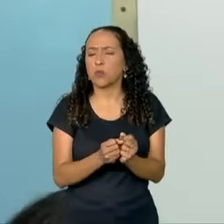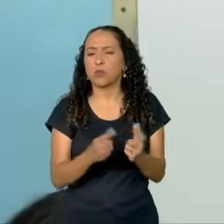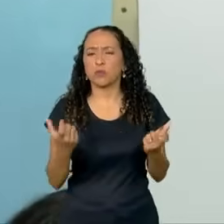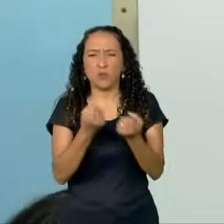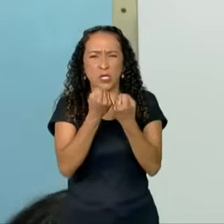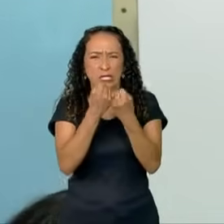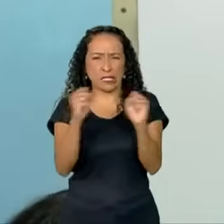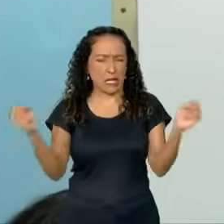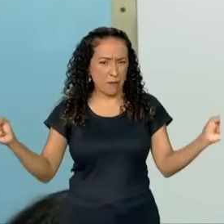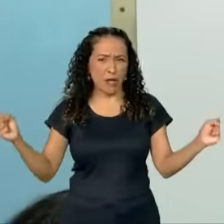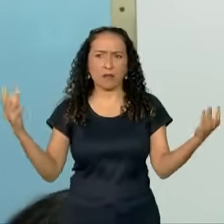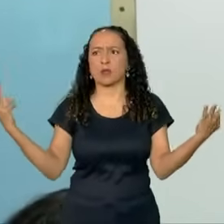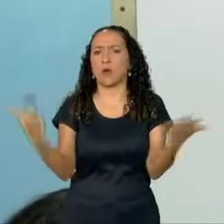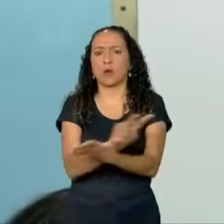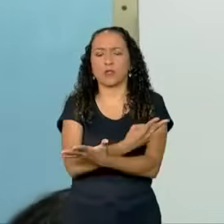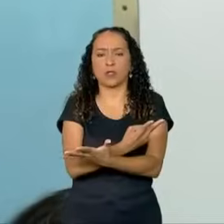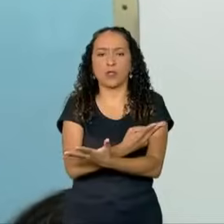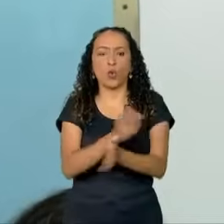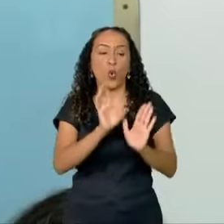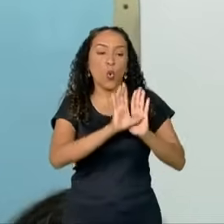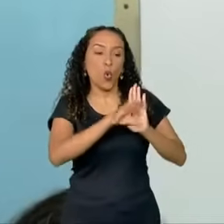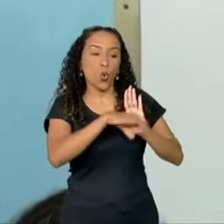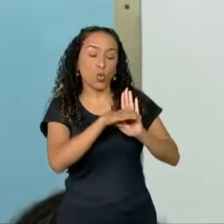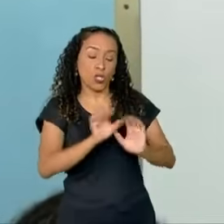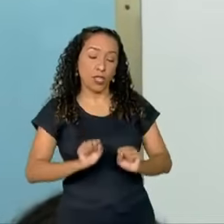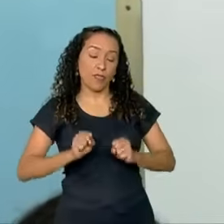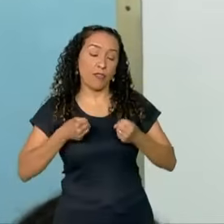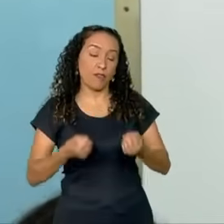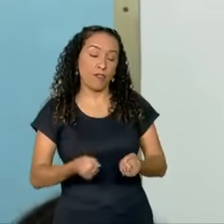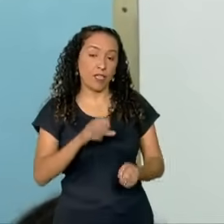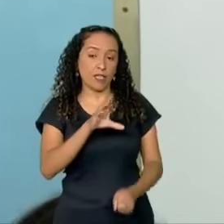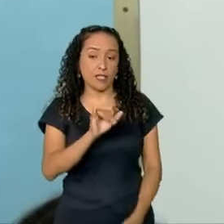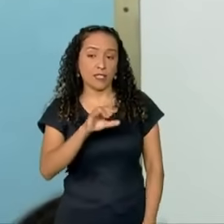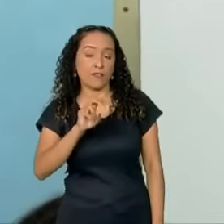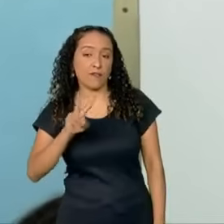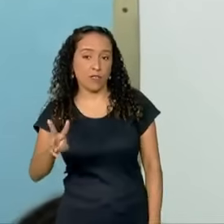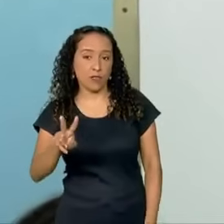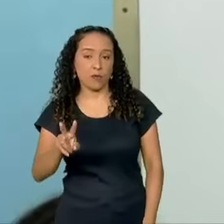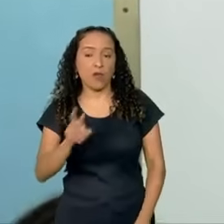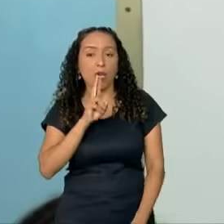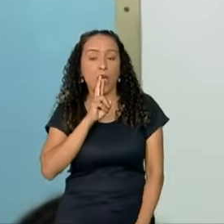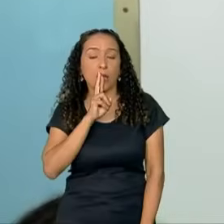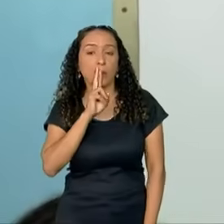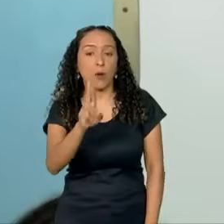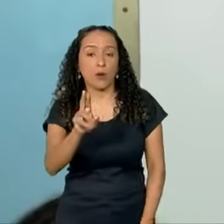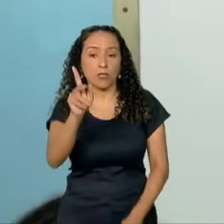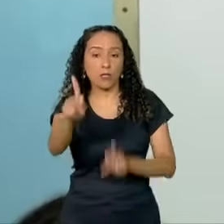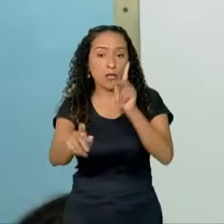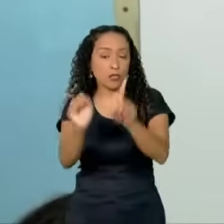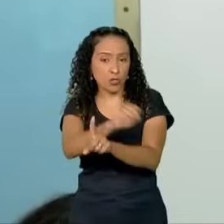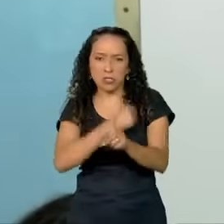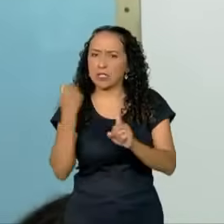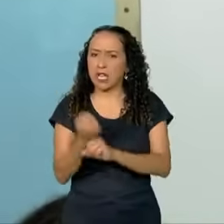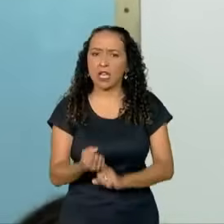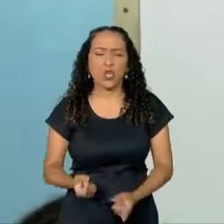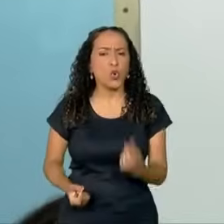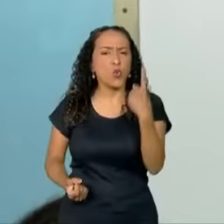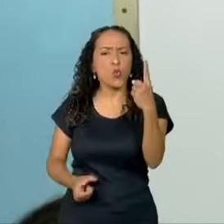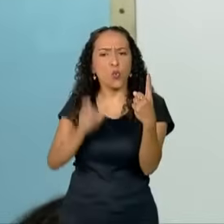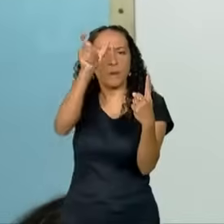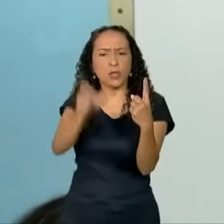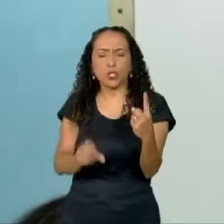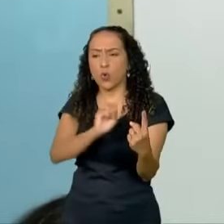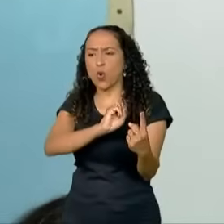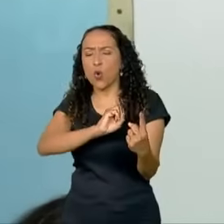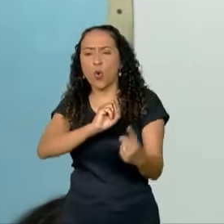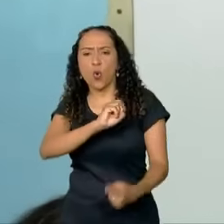evento, o conceito de defesa civil e de resposta à sociedade, seja uma pessoa ou